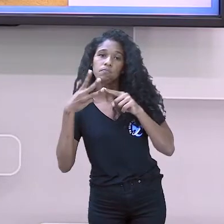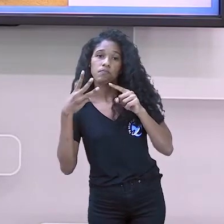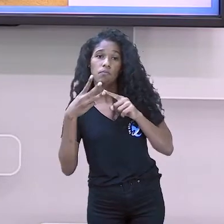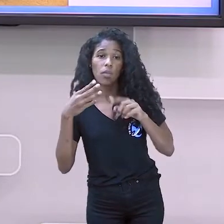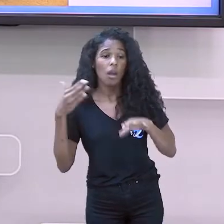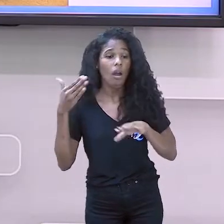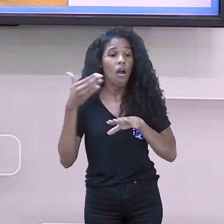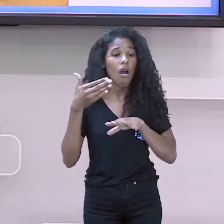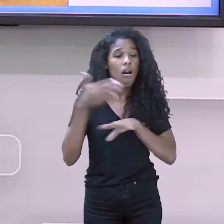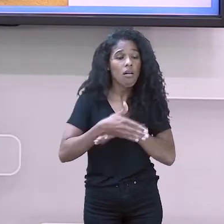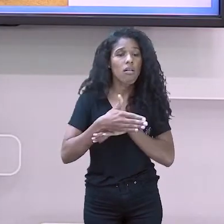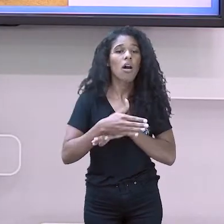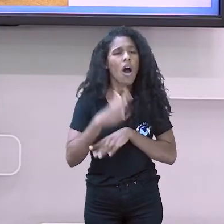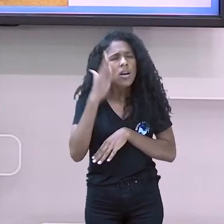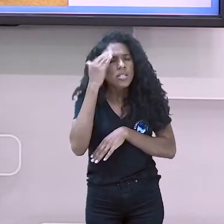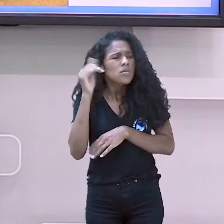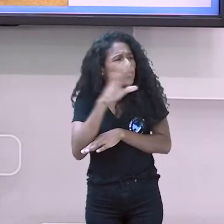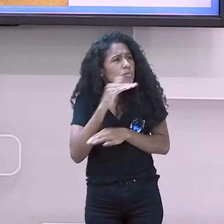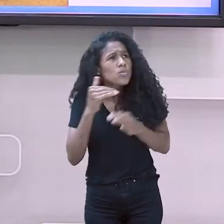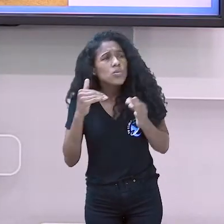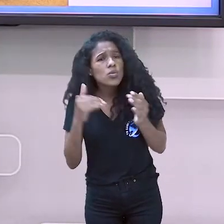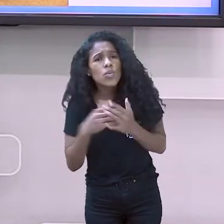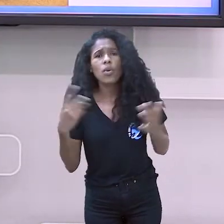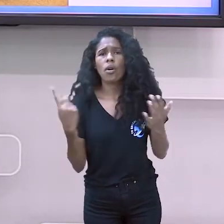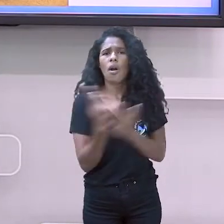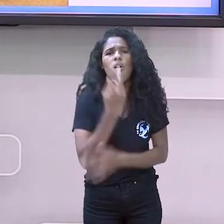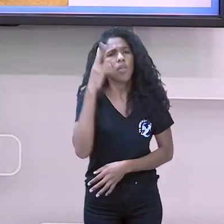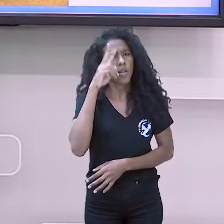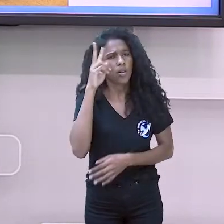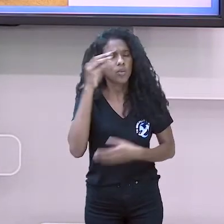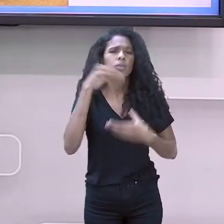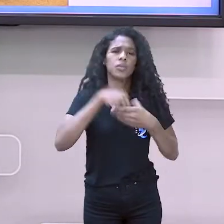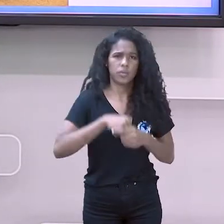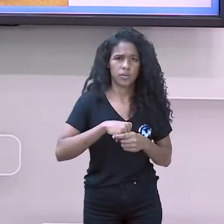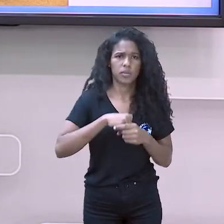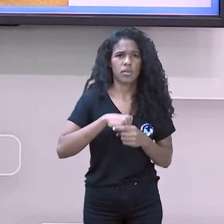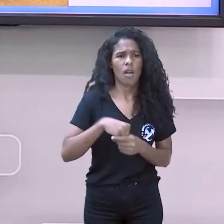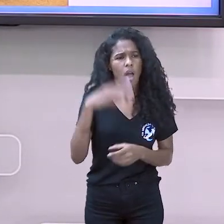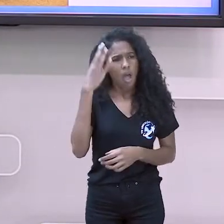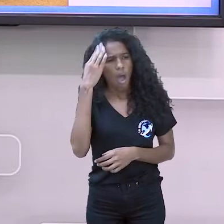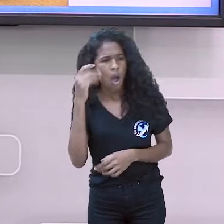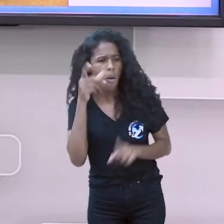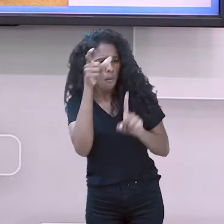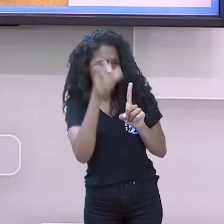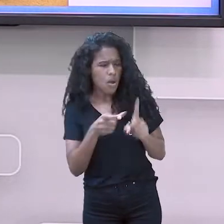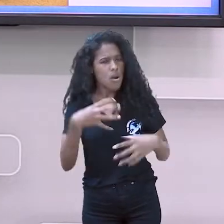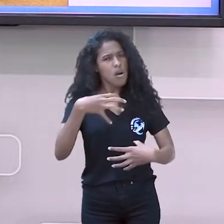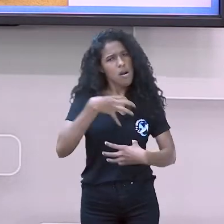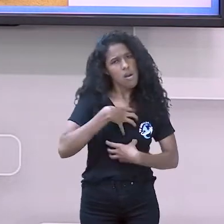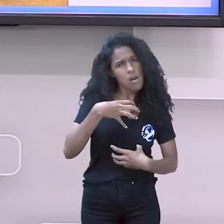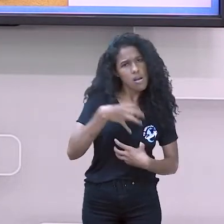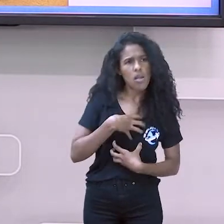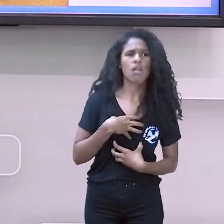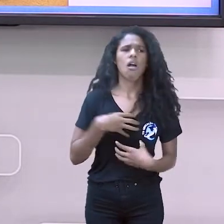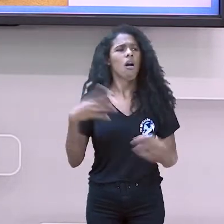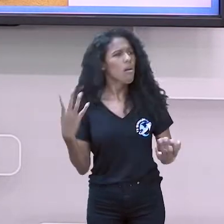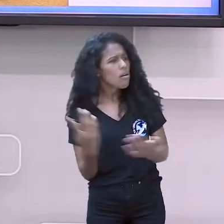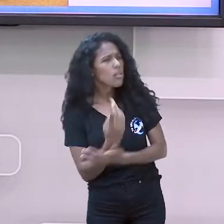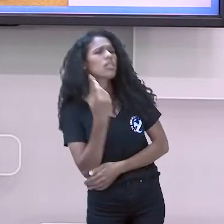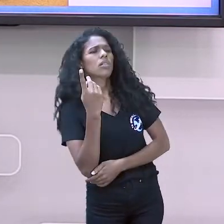personagens sentem, sabe o que vai acontecer e às vezes ele fica ali, ó, paradinho, jogando